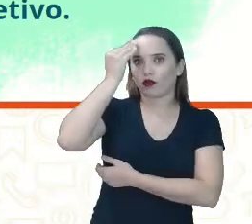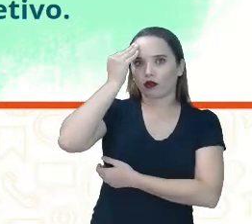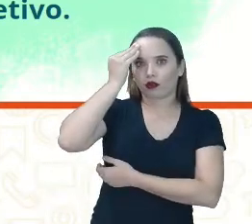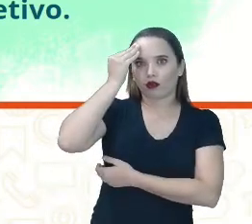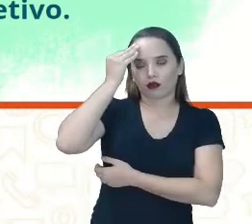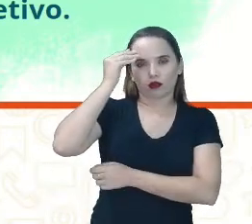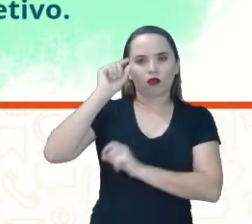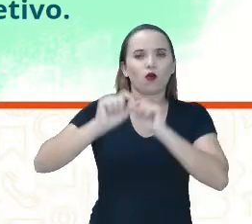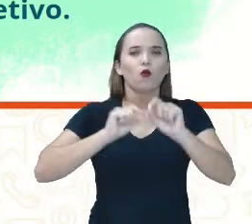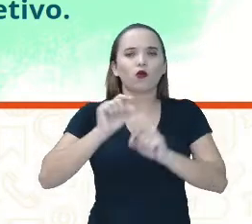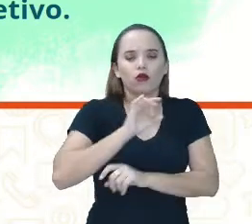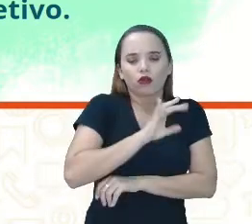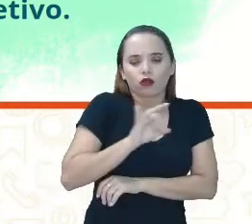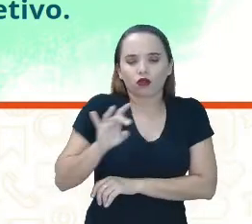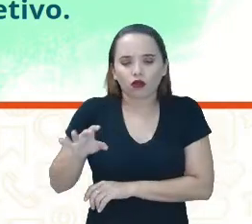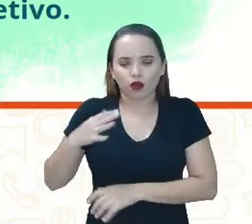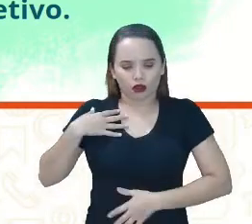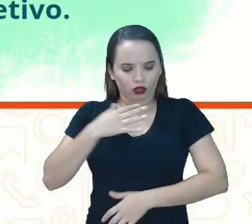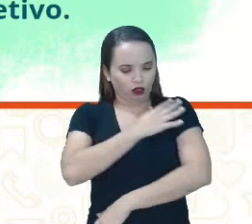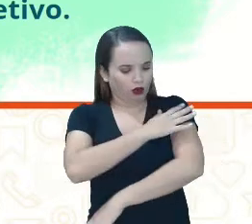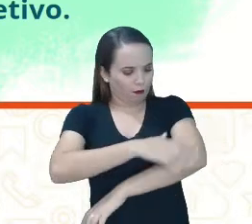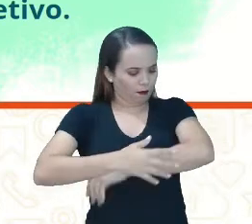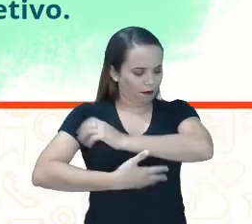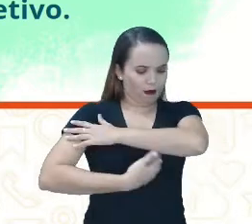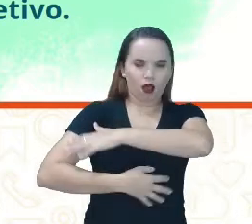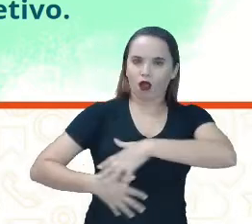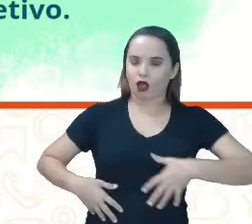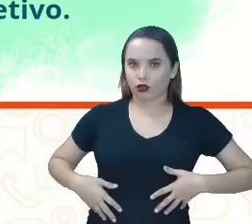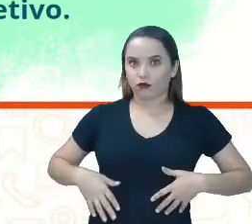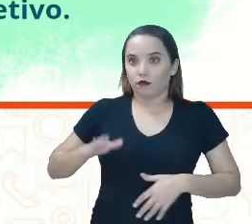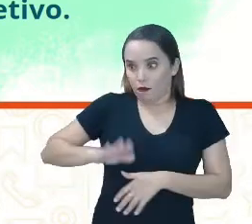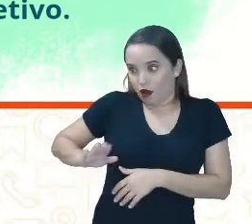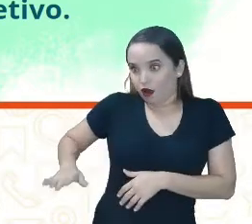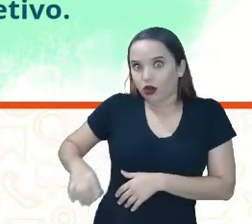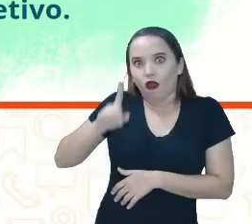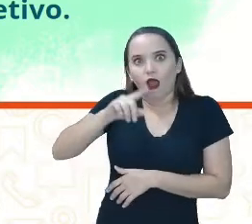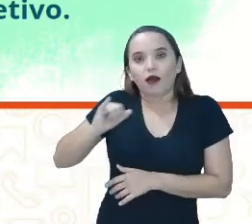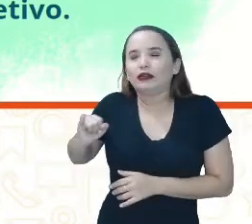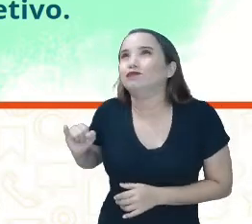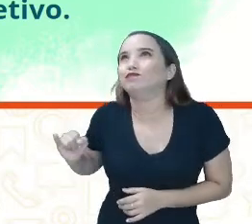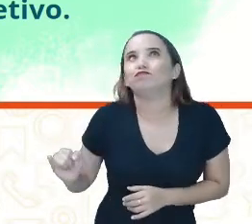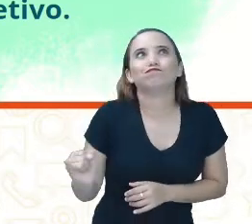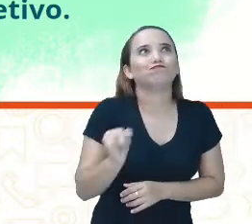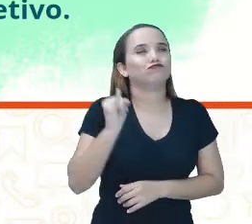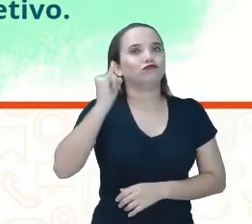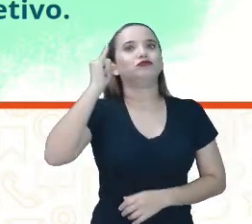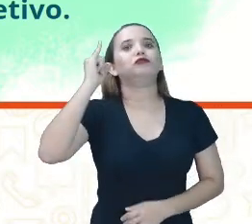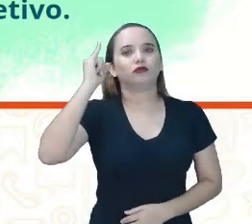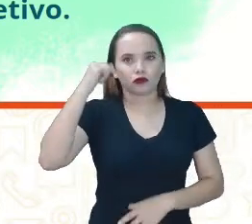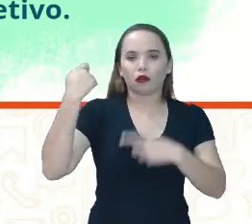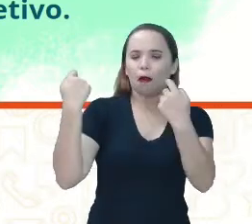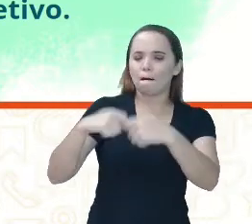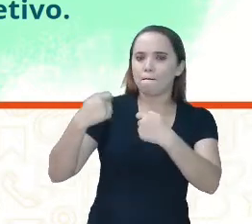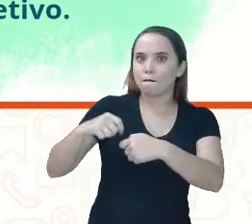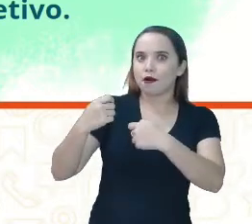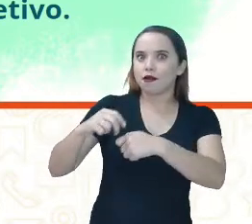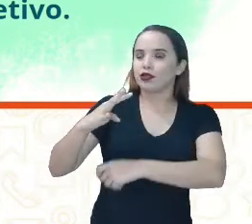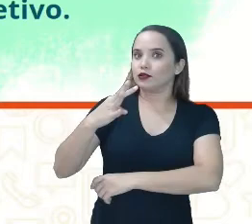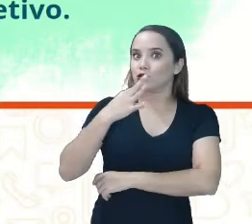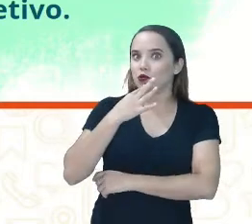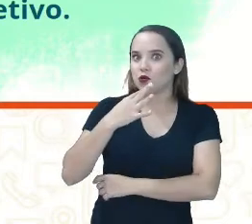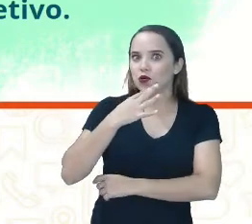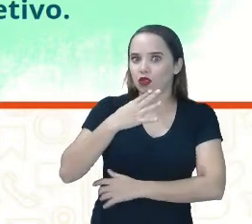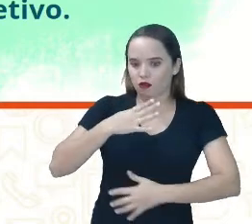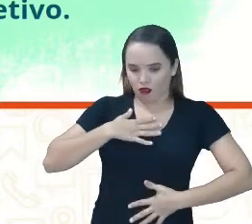é de competência de cada parte do nosso corpo. Isso para a criança é fundamental, é indispensável. Ela precisa conhecer o próprio